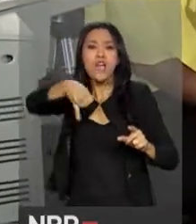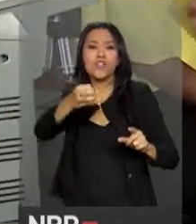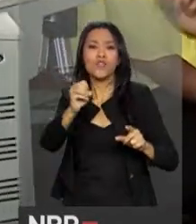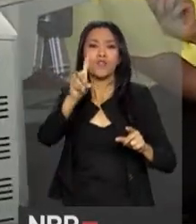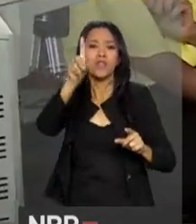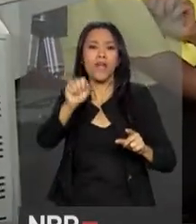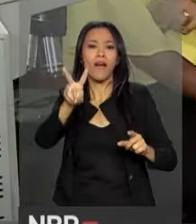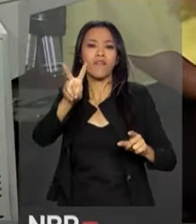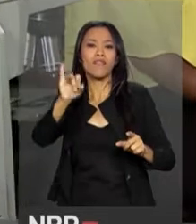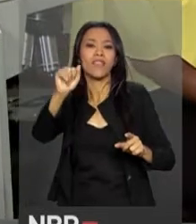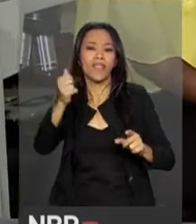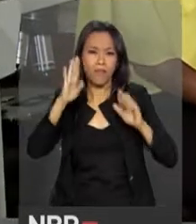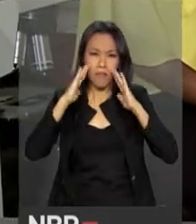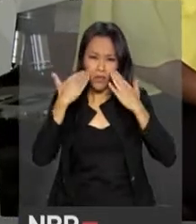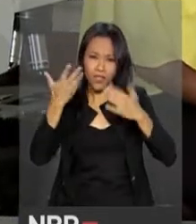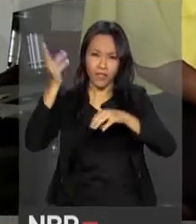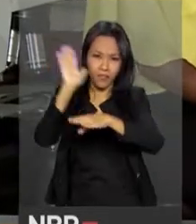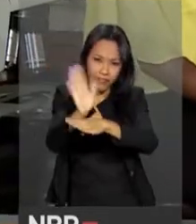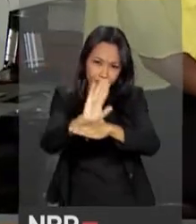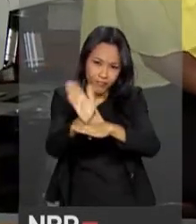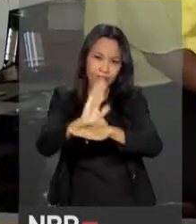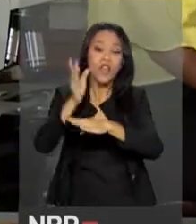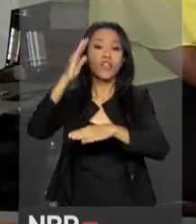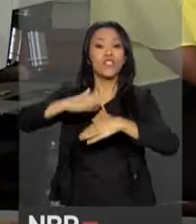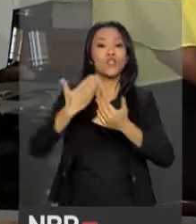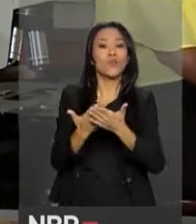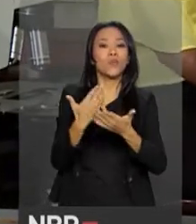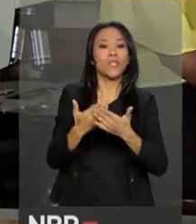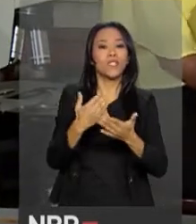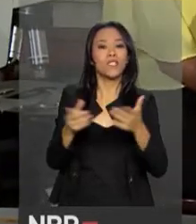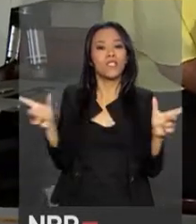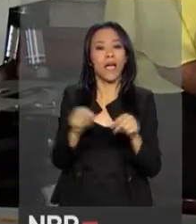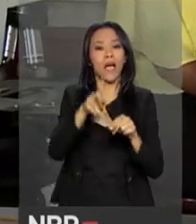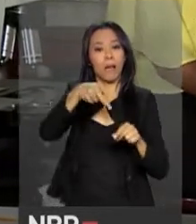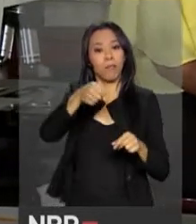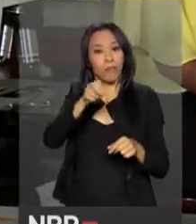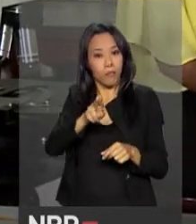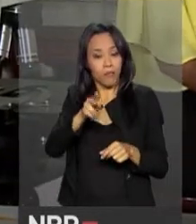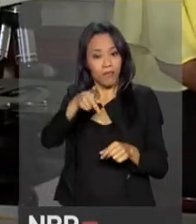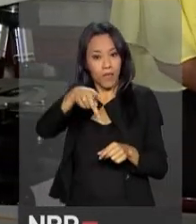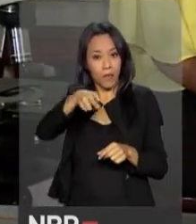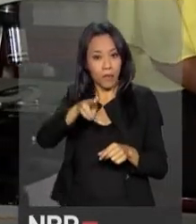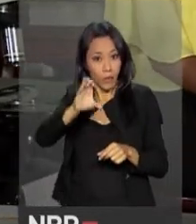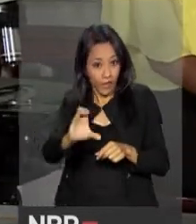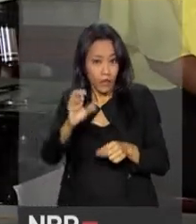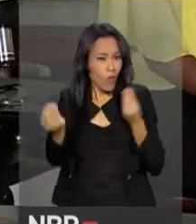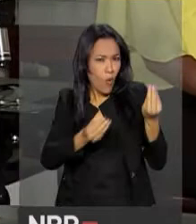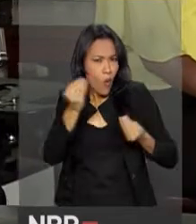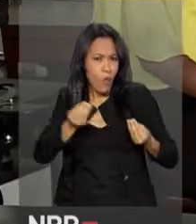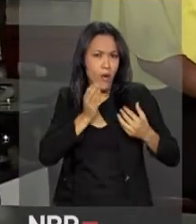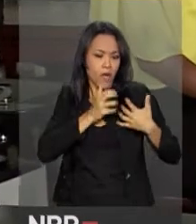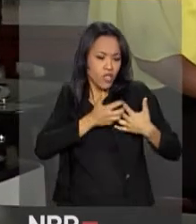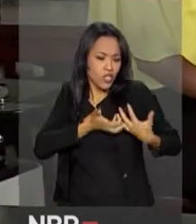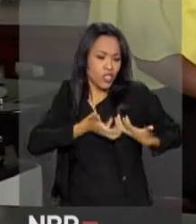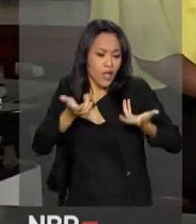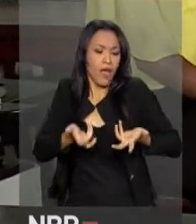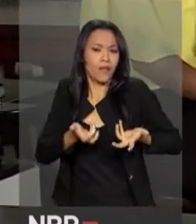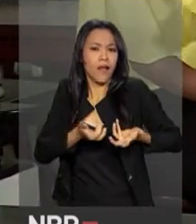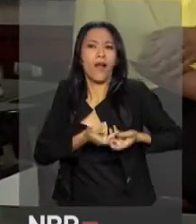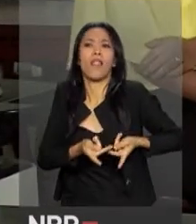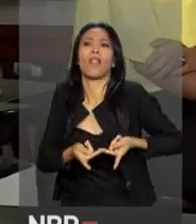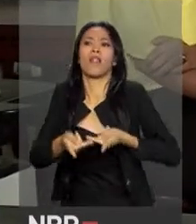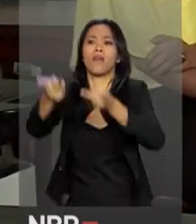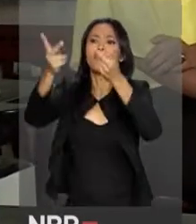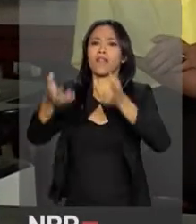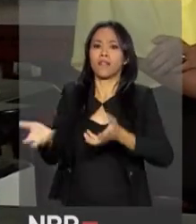busca da doação de órgãos feito por estudantes da puc campinas você vai ver o trajeto de um órgão desde a retirada até